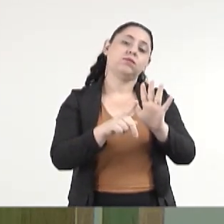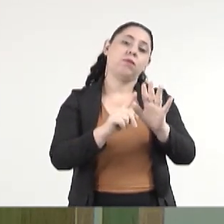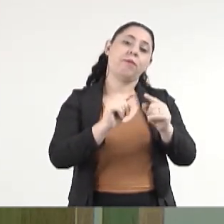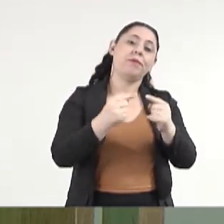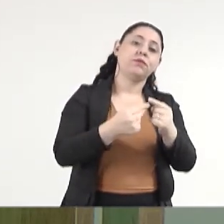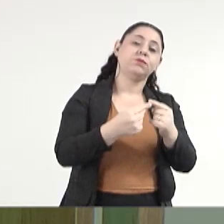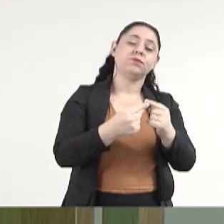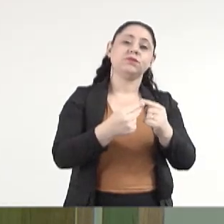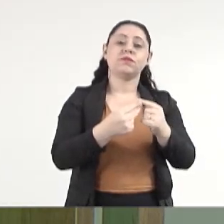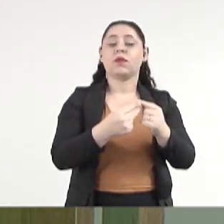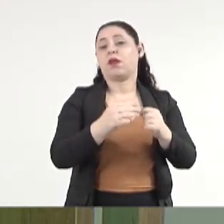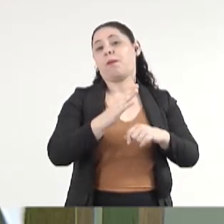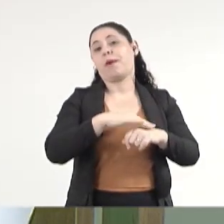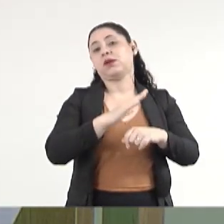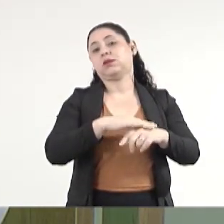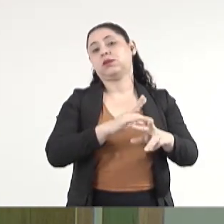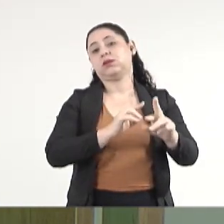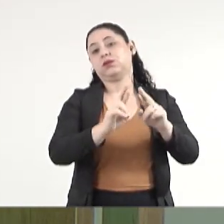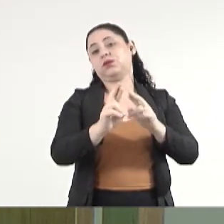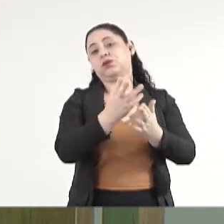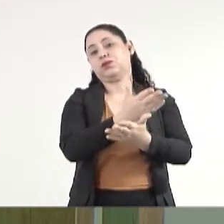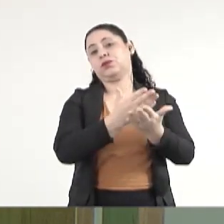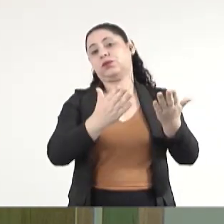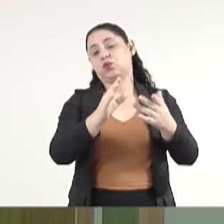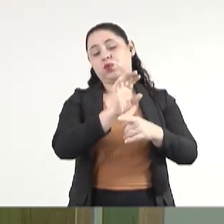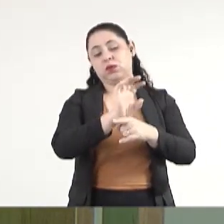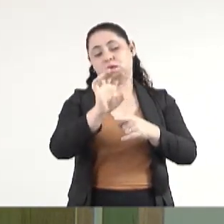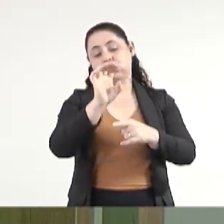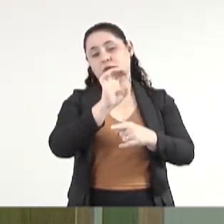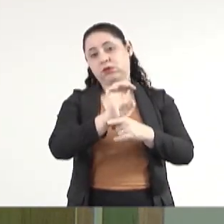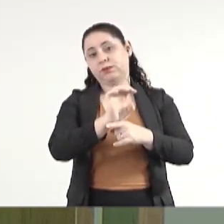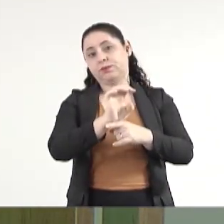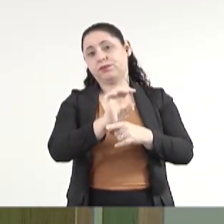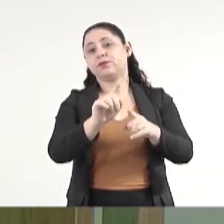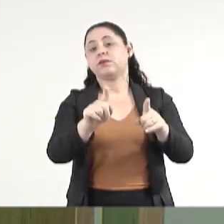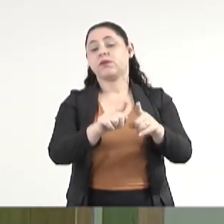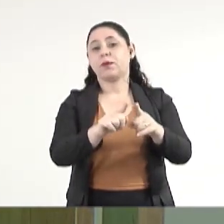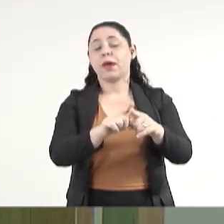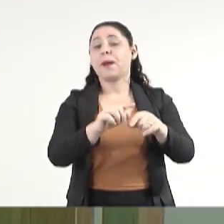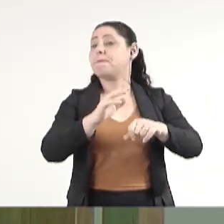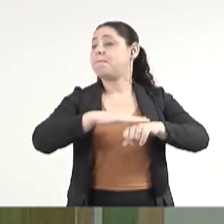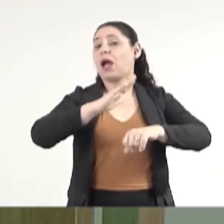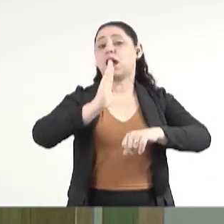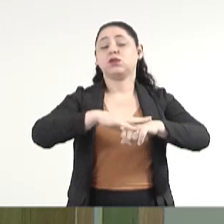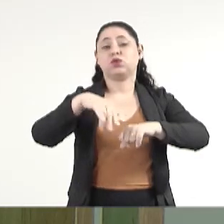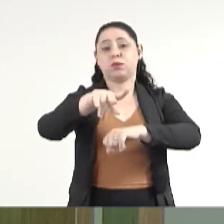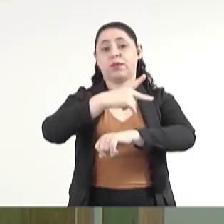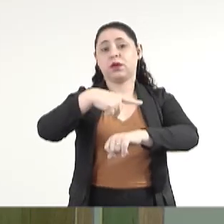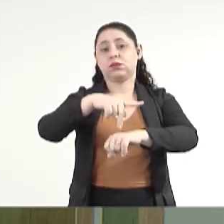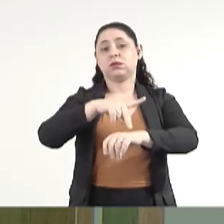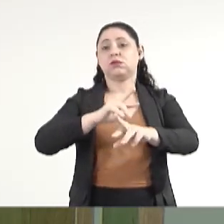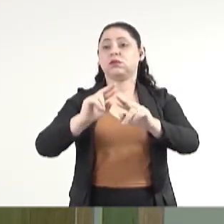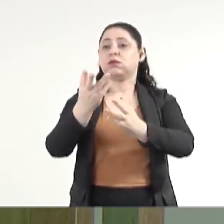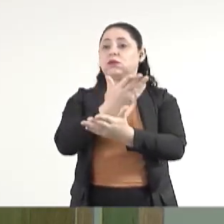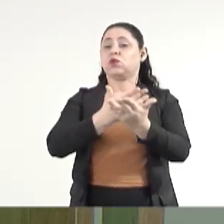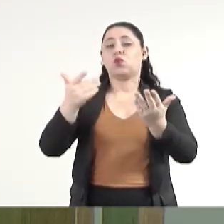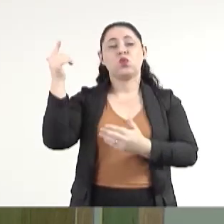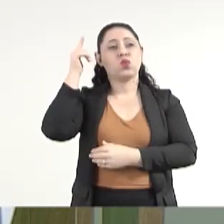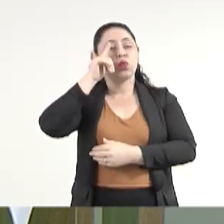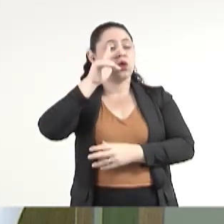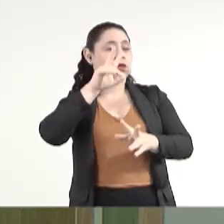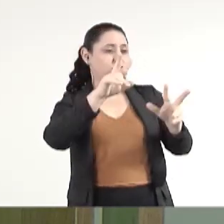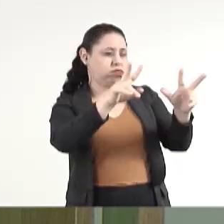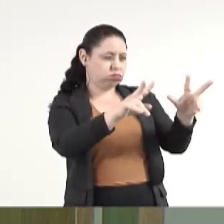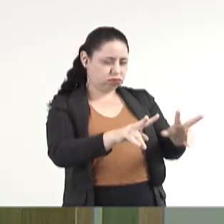uma universidade que extrapole também as relações do Estado, que também extrapole as relações do país, que consiga